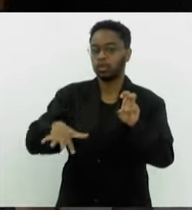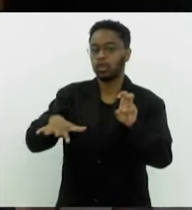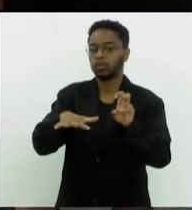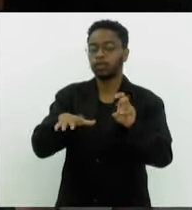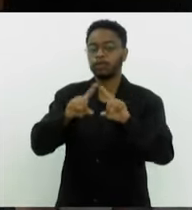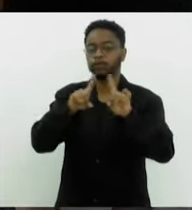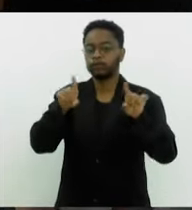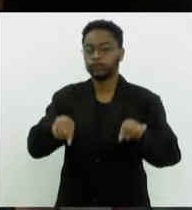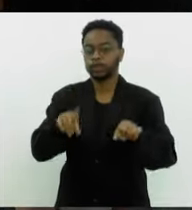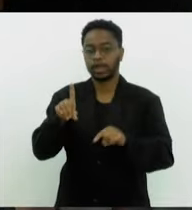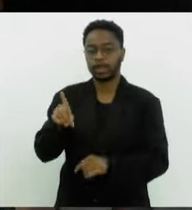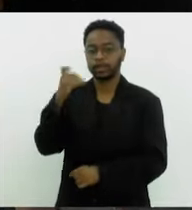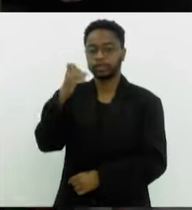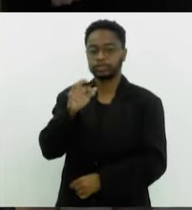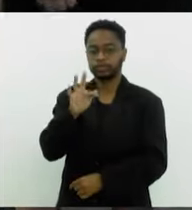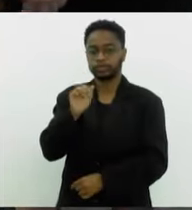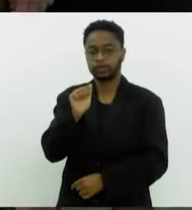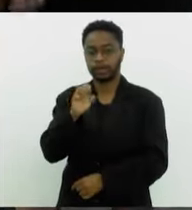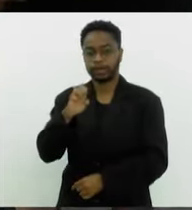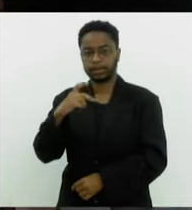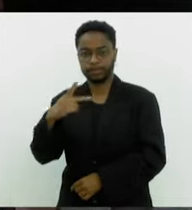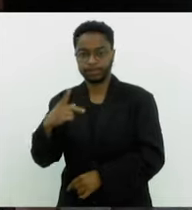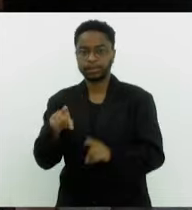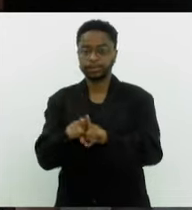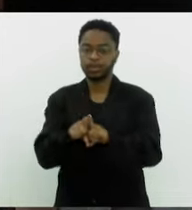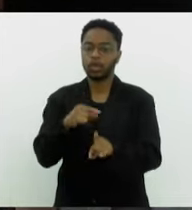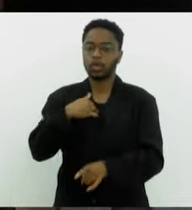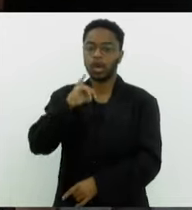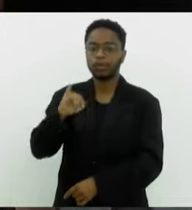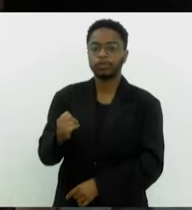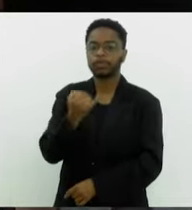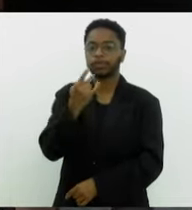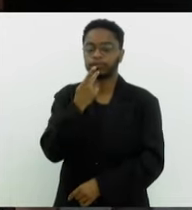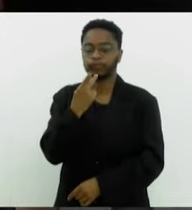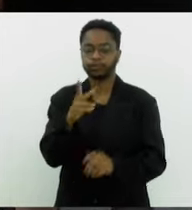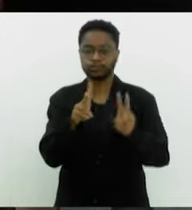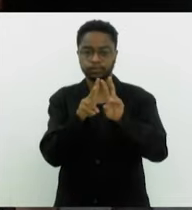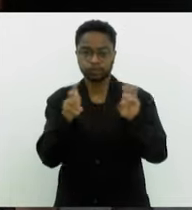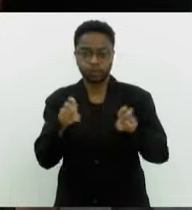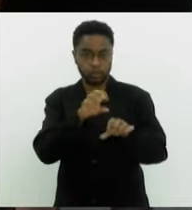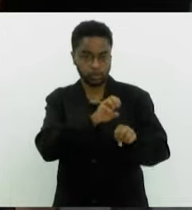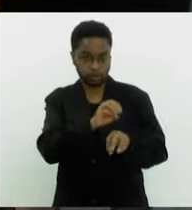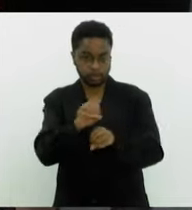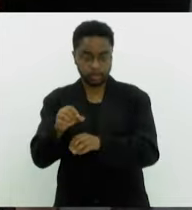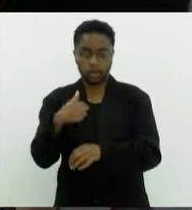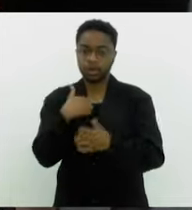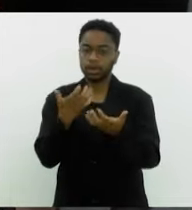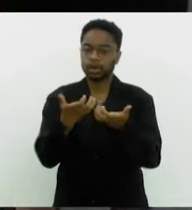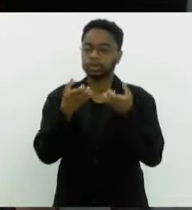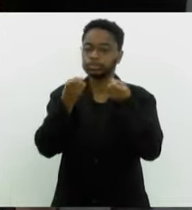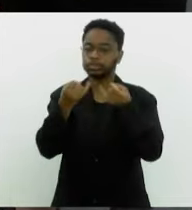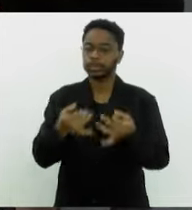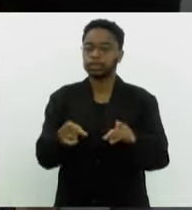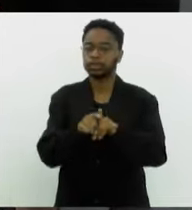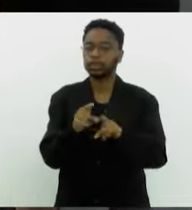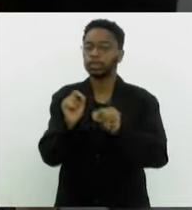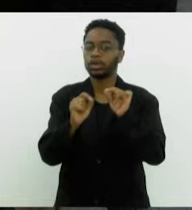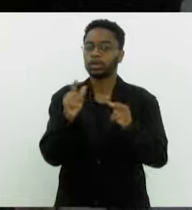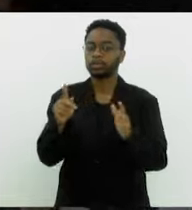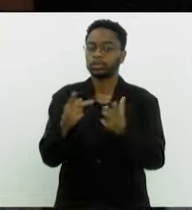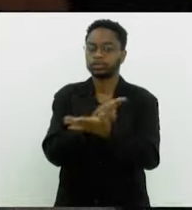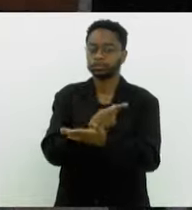funcionários ex-FAEP. Mas eu aproveito também a fala, por estar vindo aqui falar de educação, para falar da situação do município de